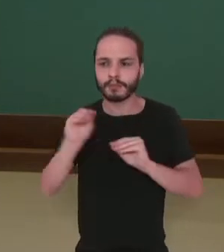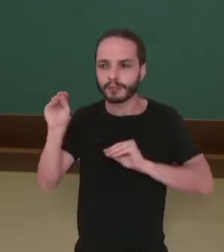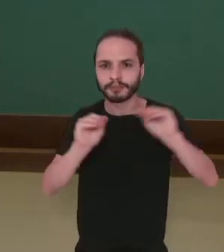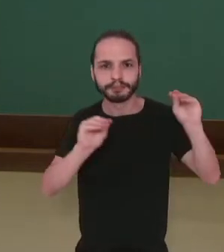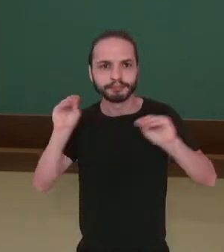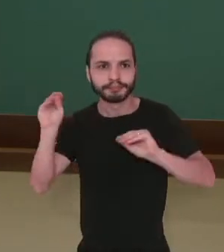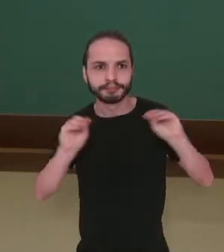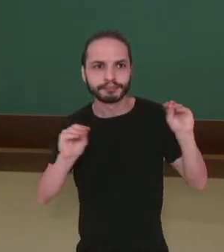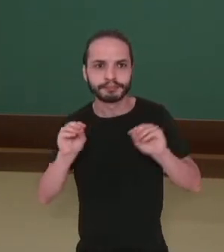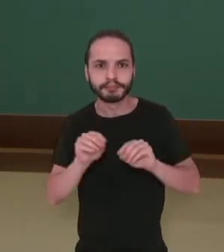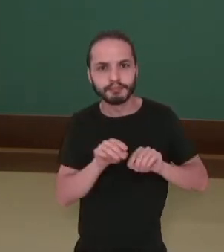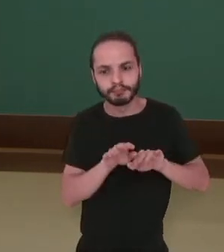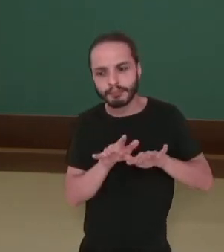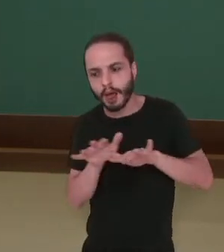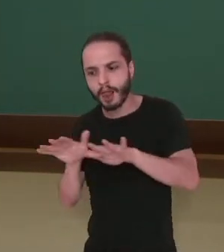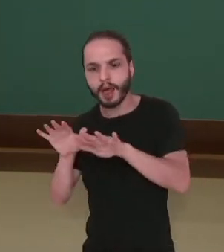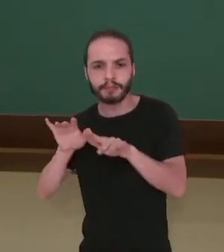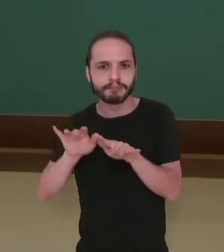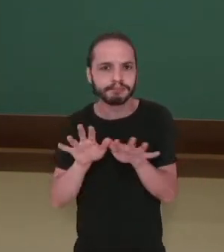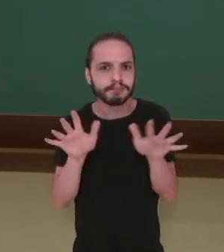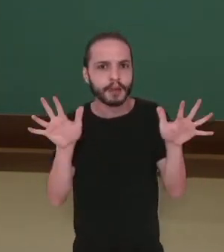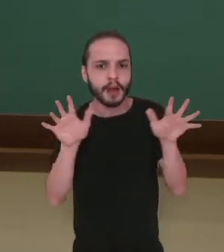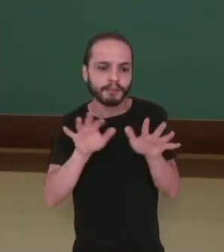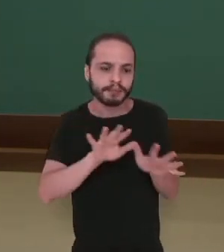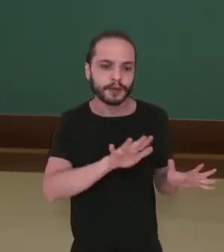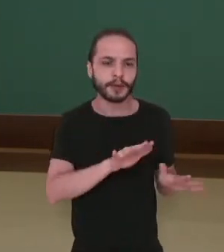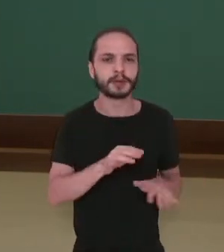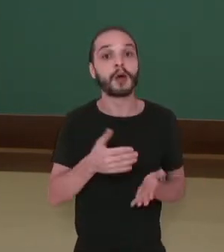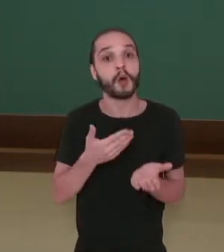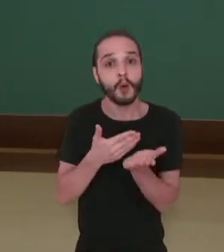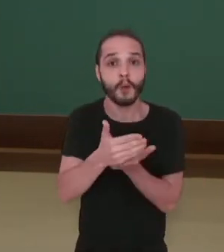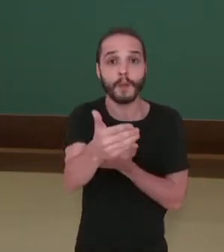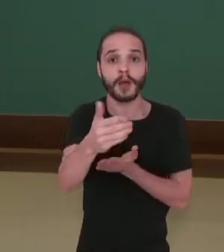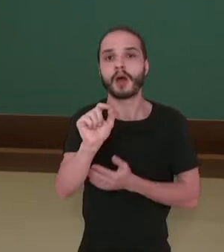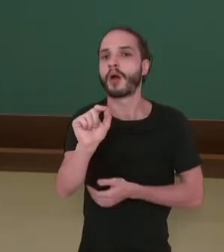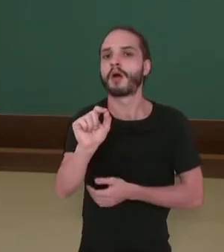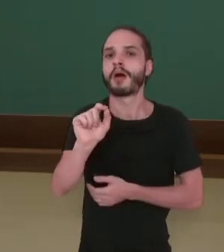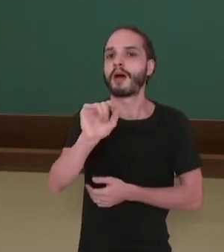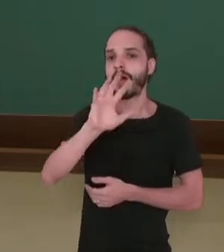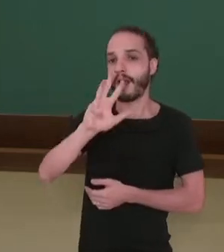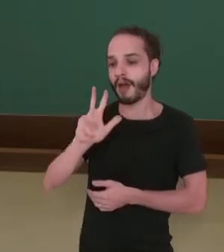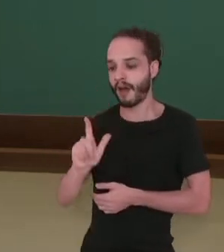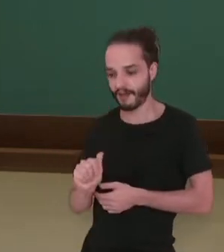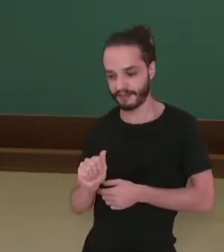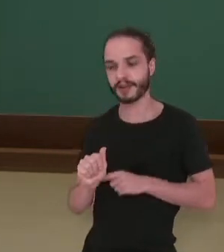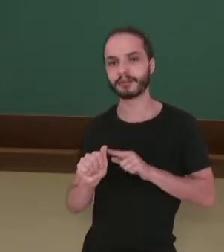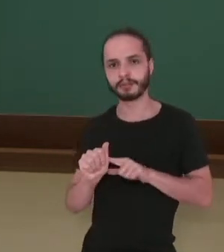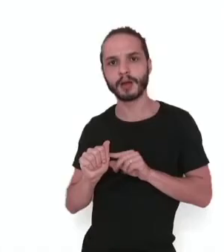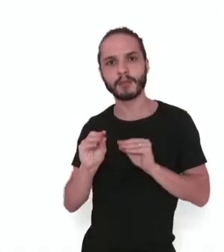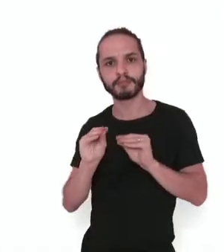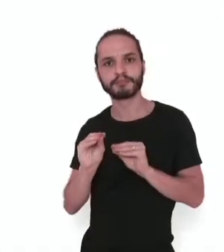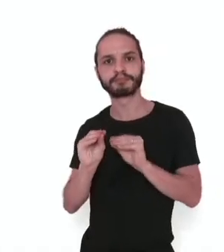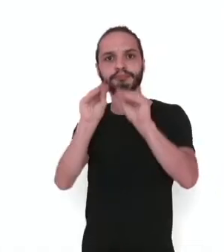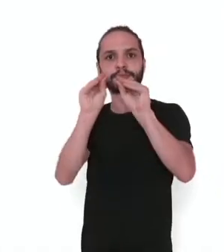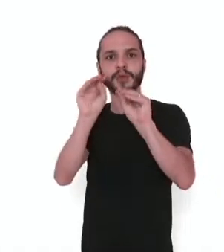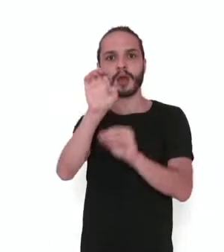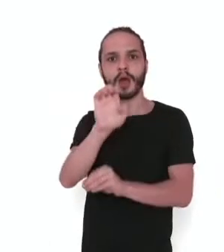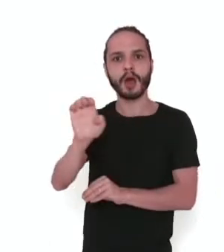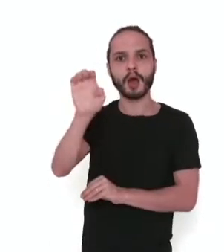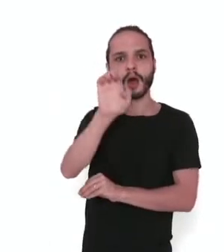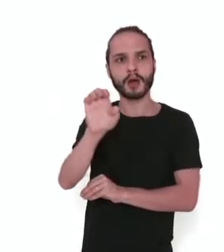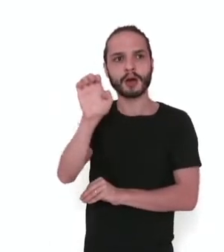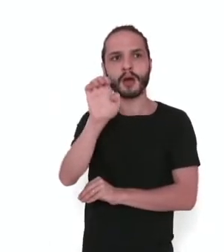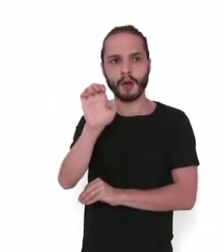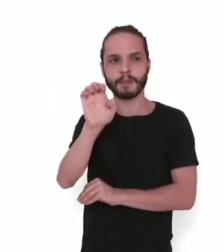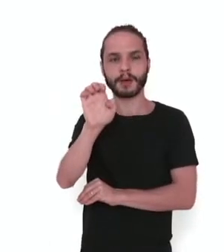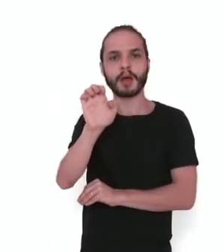migratório, né? Então, o homem sai da África, vai migrando, vai para a Europa, passa